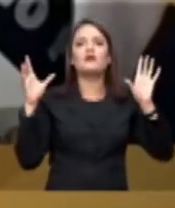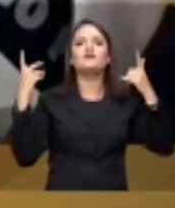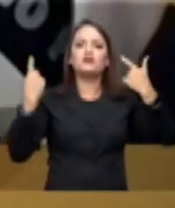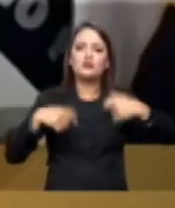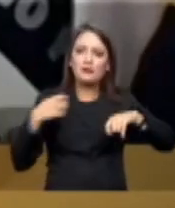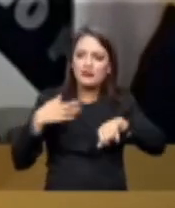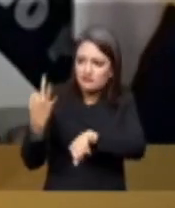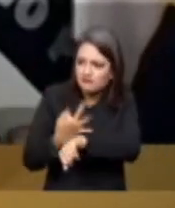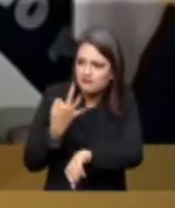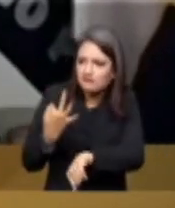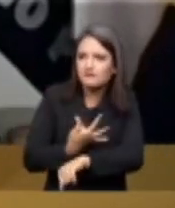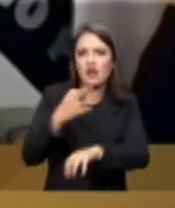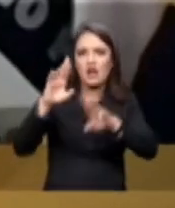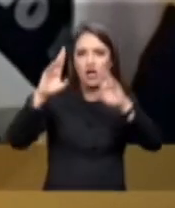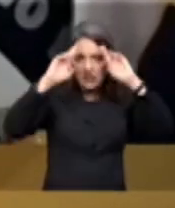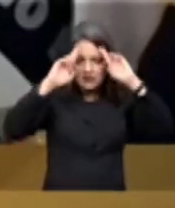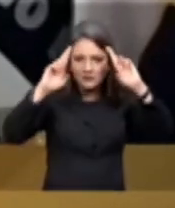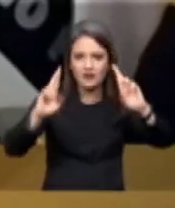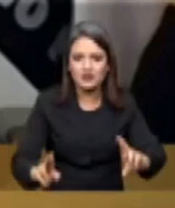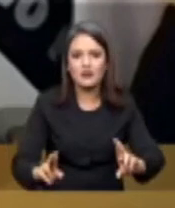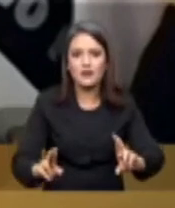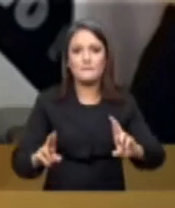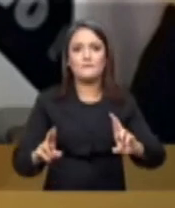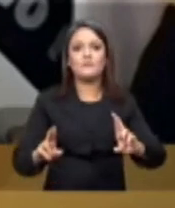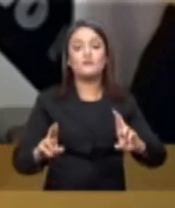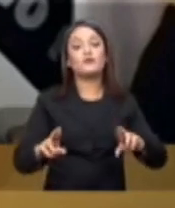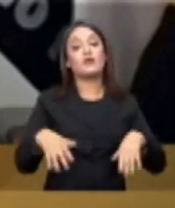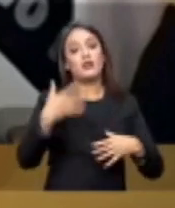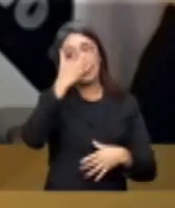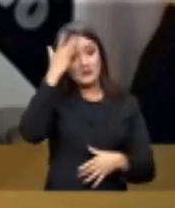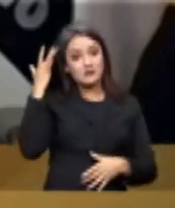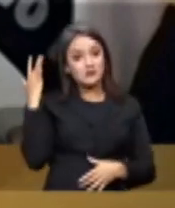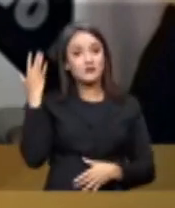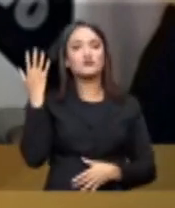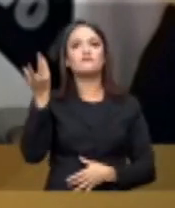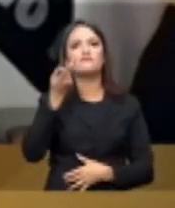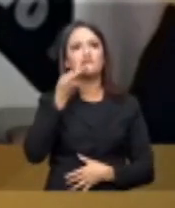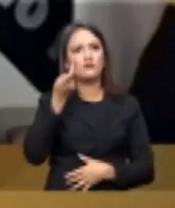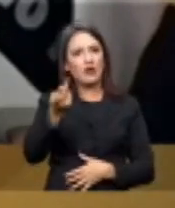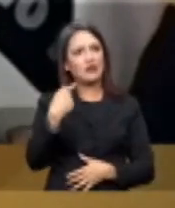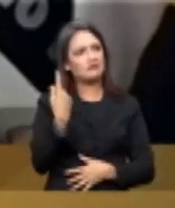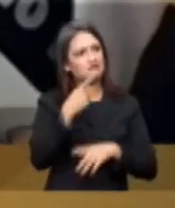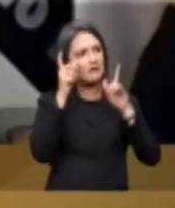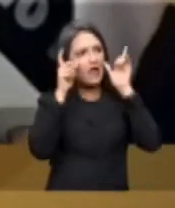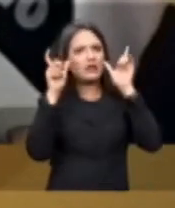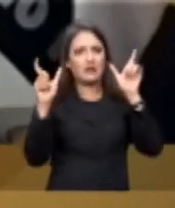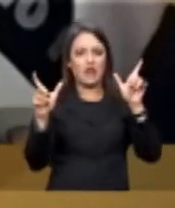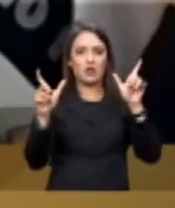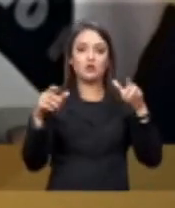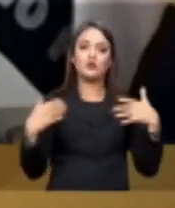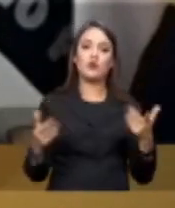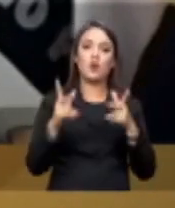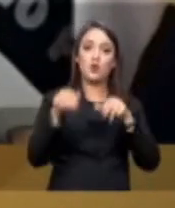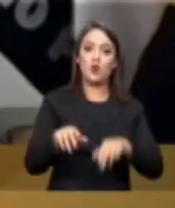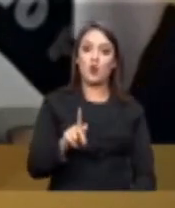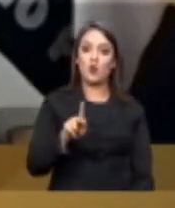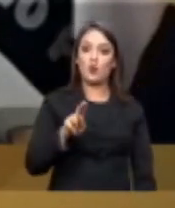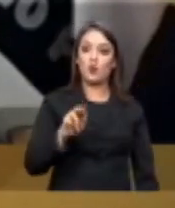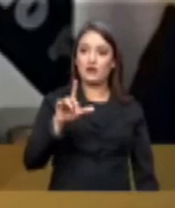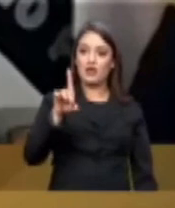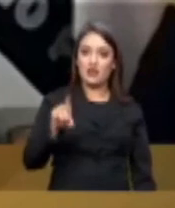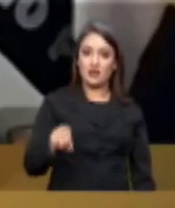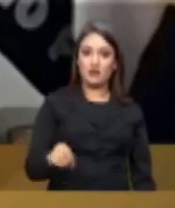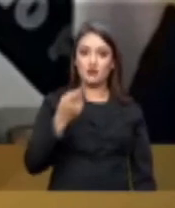tolerância, única em que, além das bocas, os ouvidos estão abertos. Como afirmado por Guido